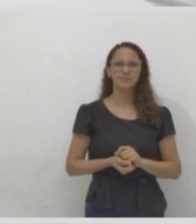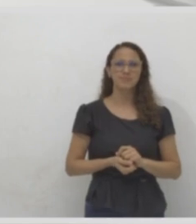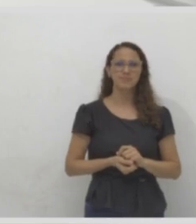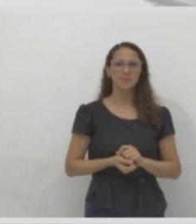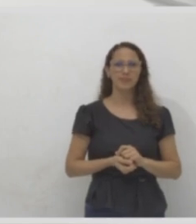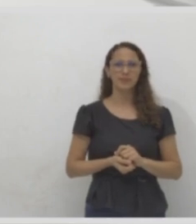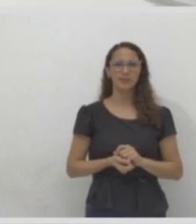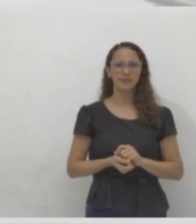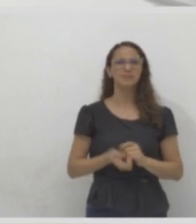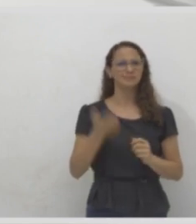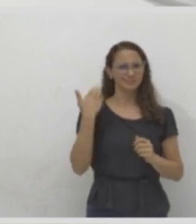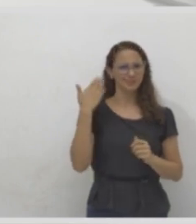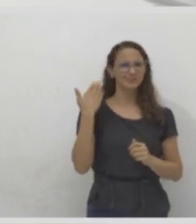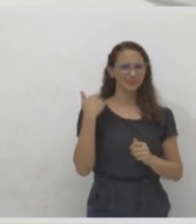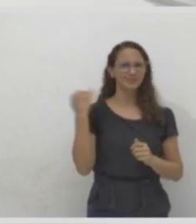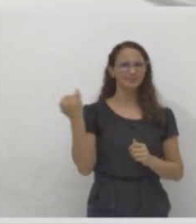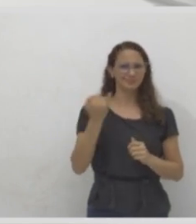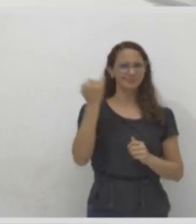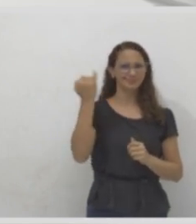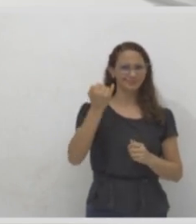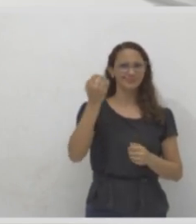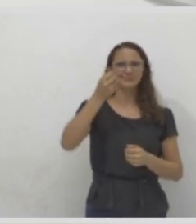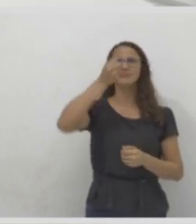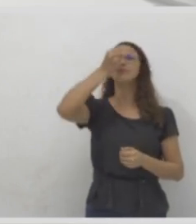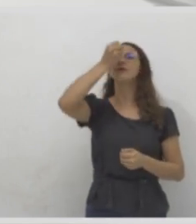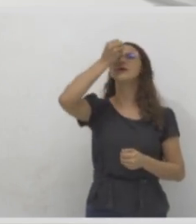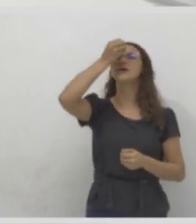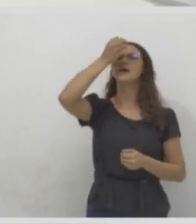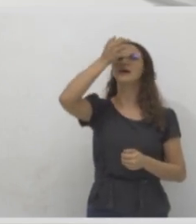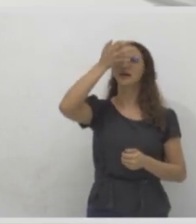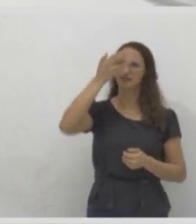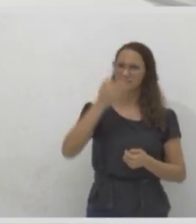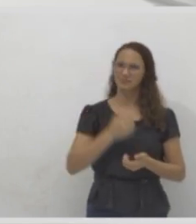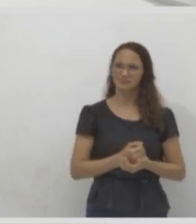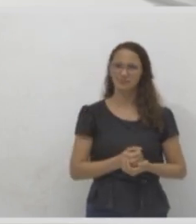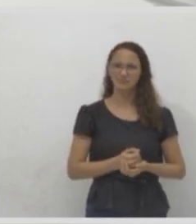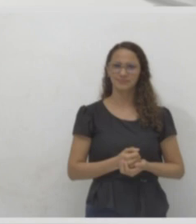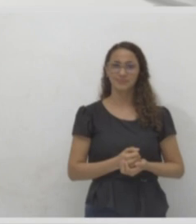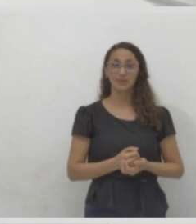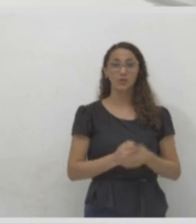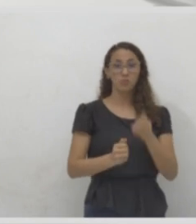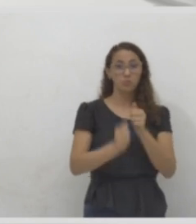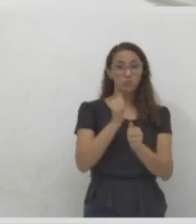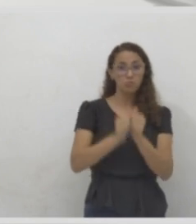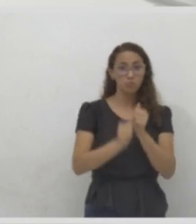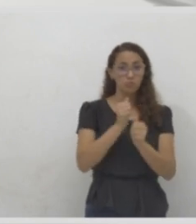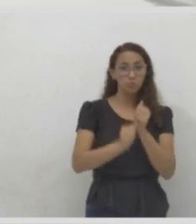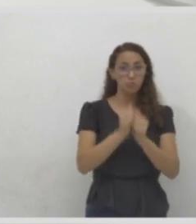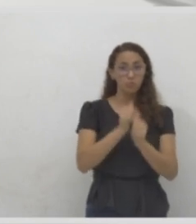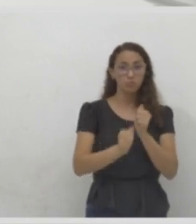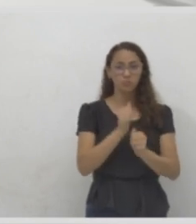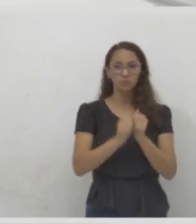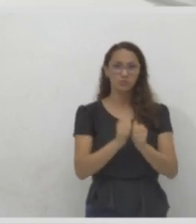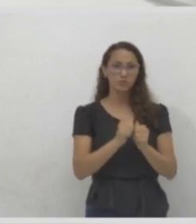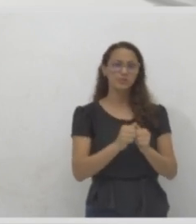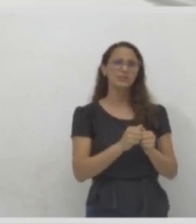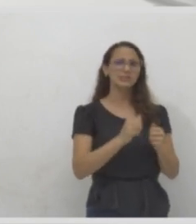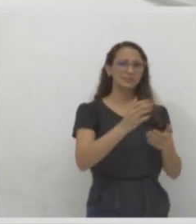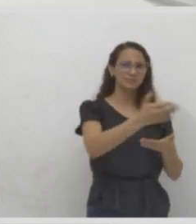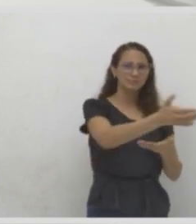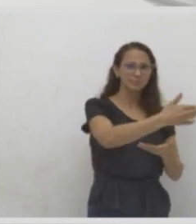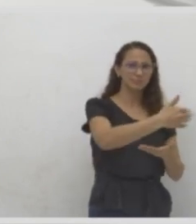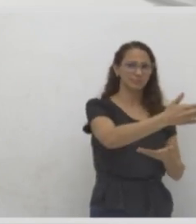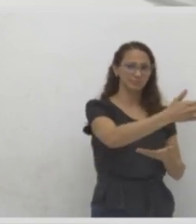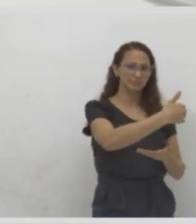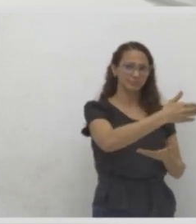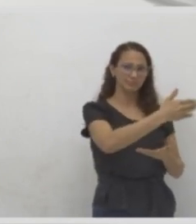já era um alimento importante aqui na Amazônia. A gente pode falar do arroz, tá? Então eles pegavam esses